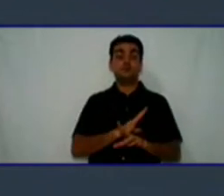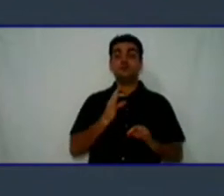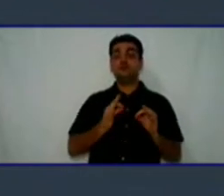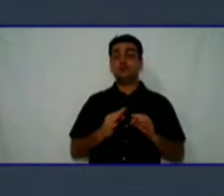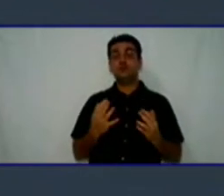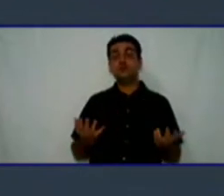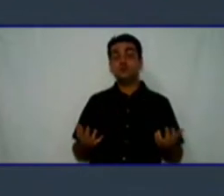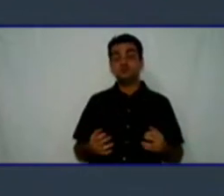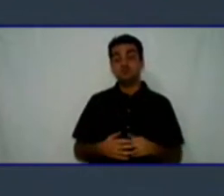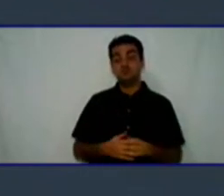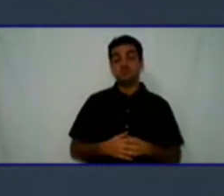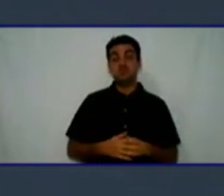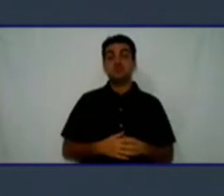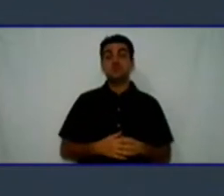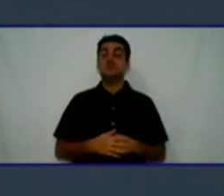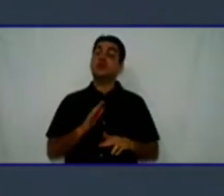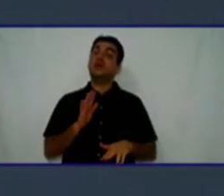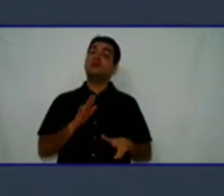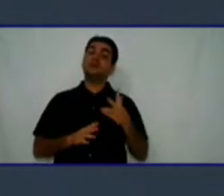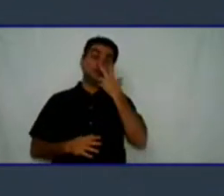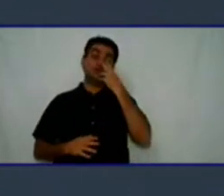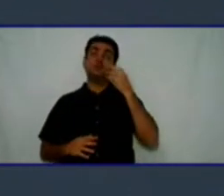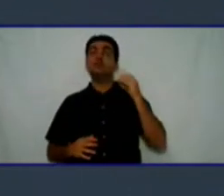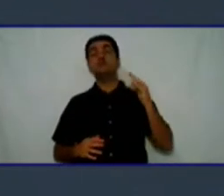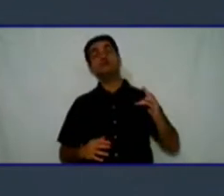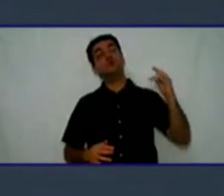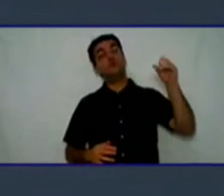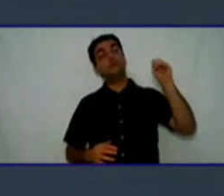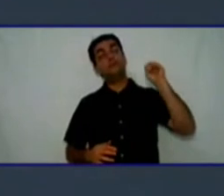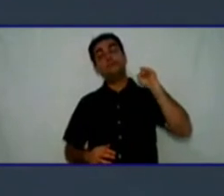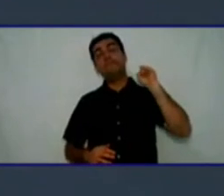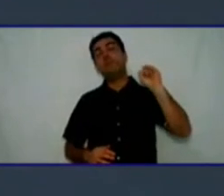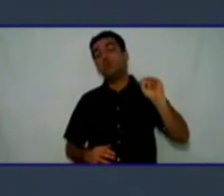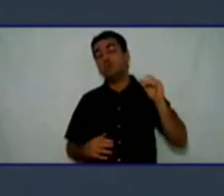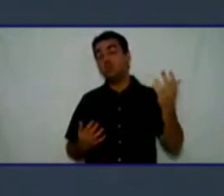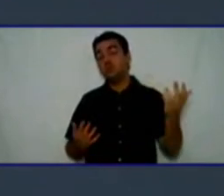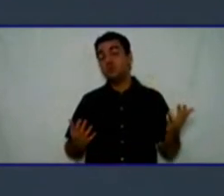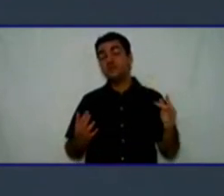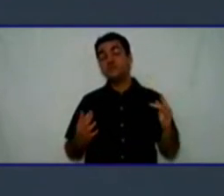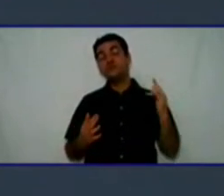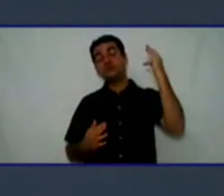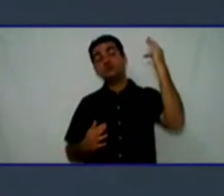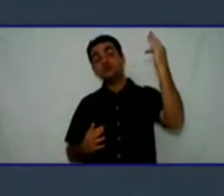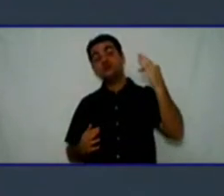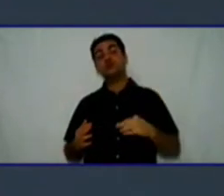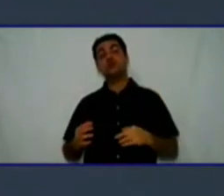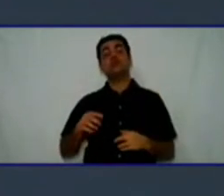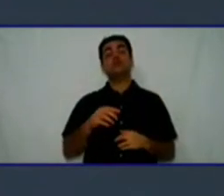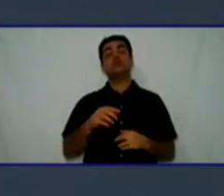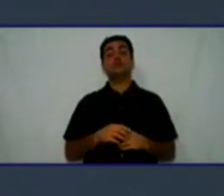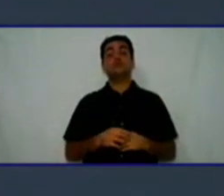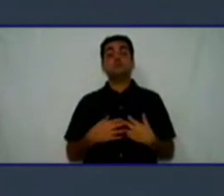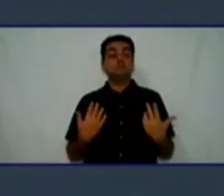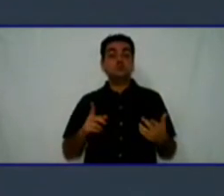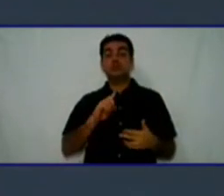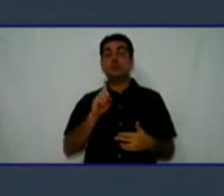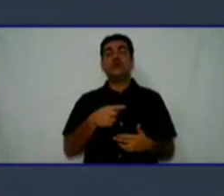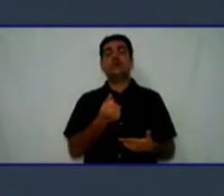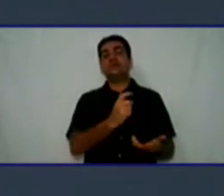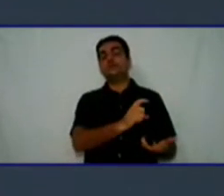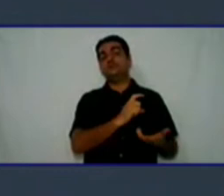uma sanção que poderia ainda ser revertida. Não se trata aqui de uma sanção pecuniária em que